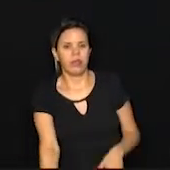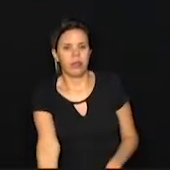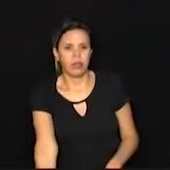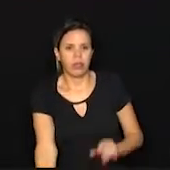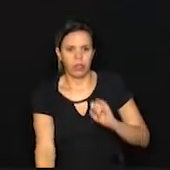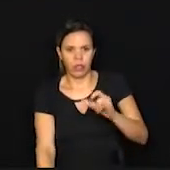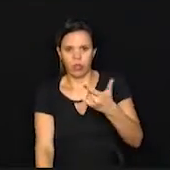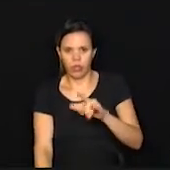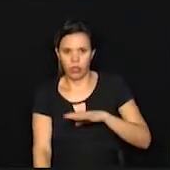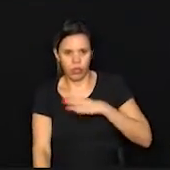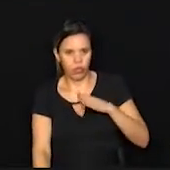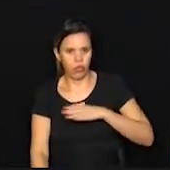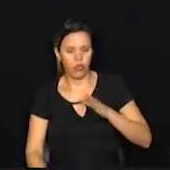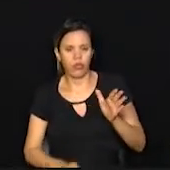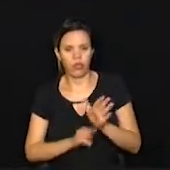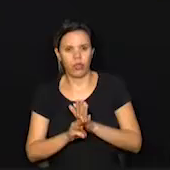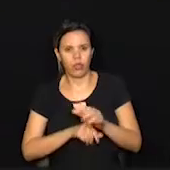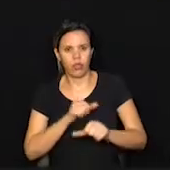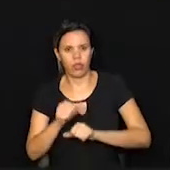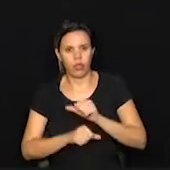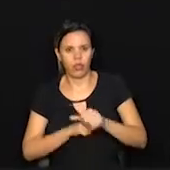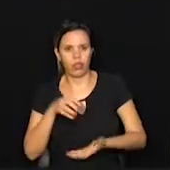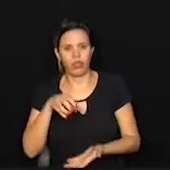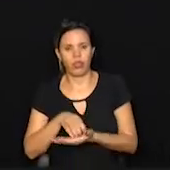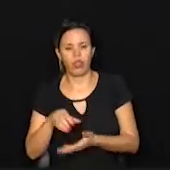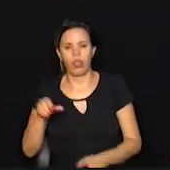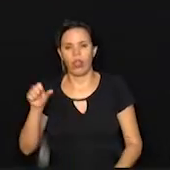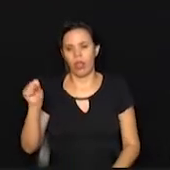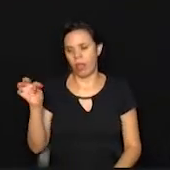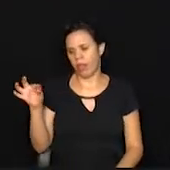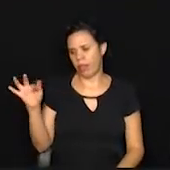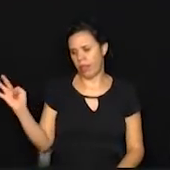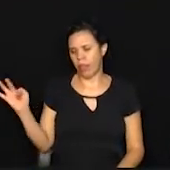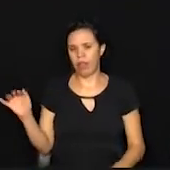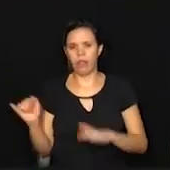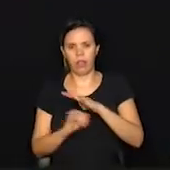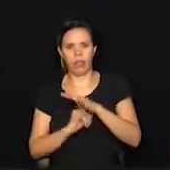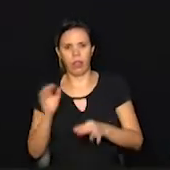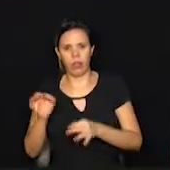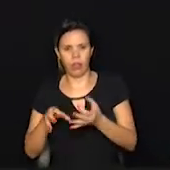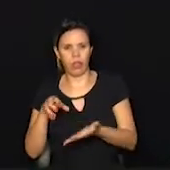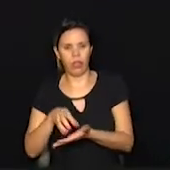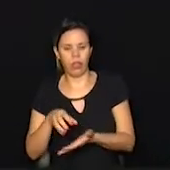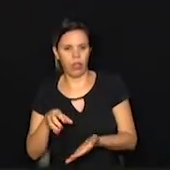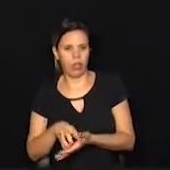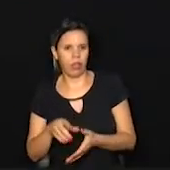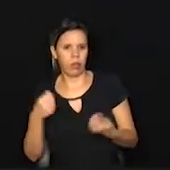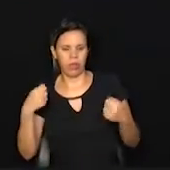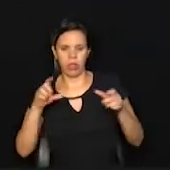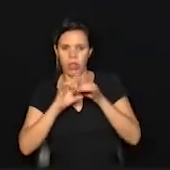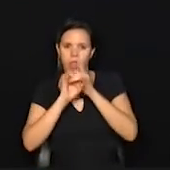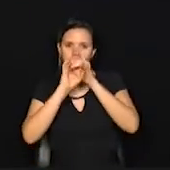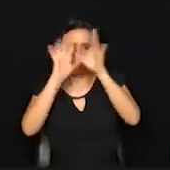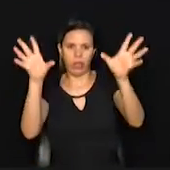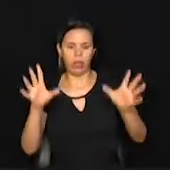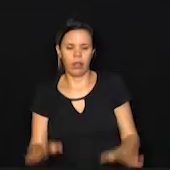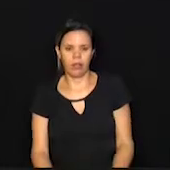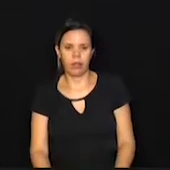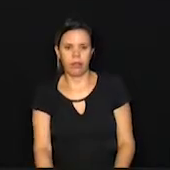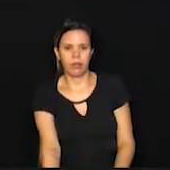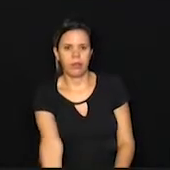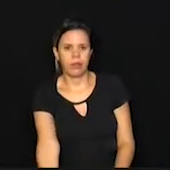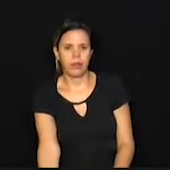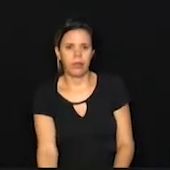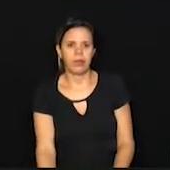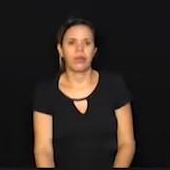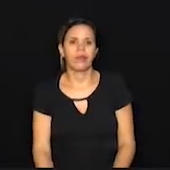não tiver coragem de mudar o método de composição do Supremo Tribunal Federal assista judiciais para teste preciso democráticas que não sejam As